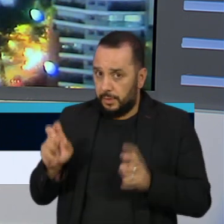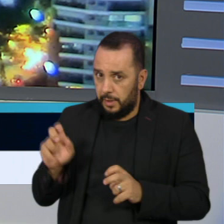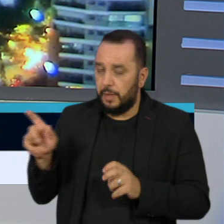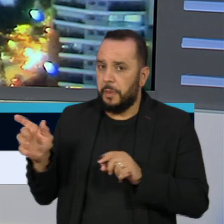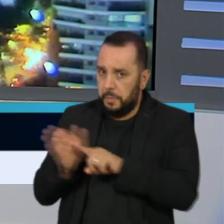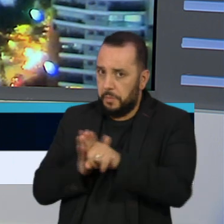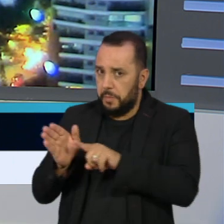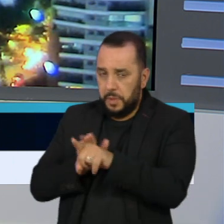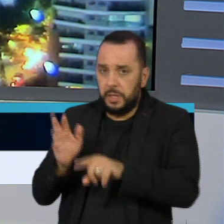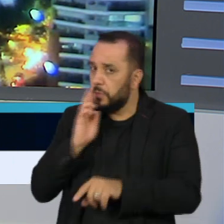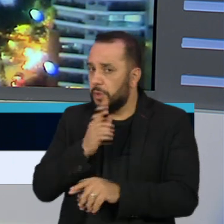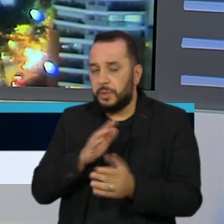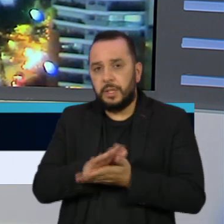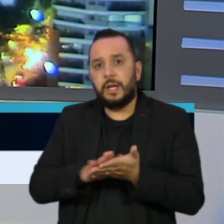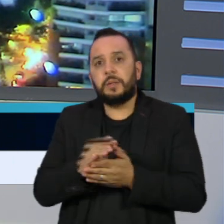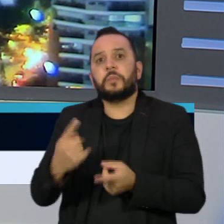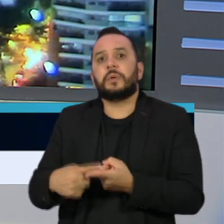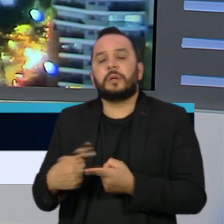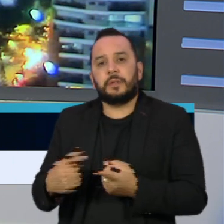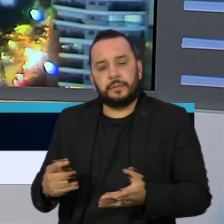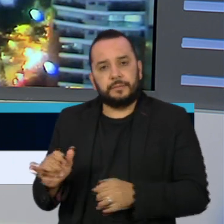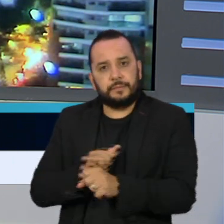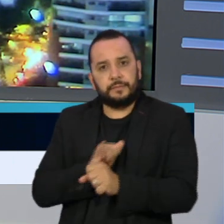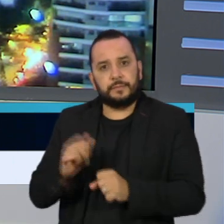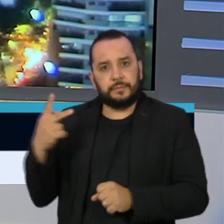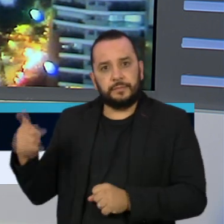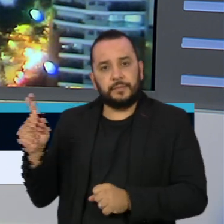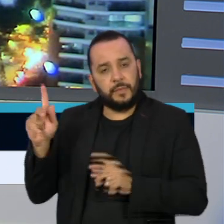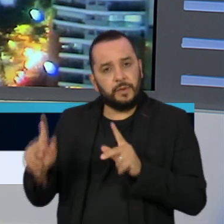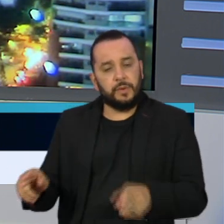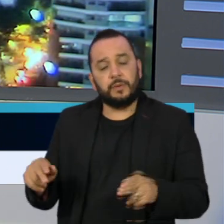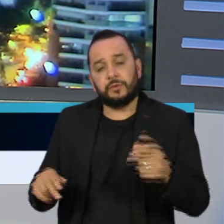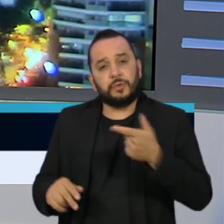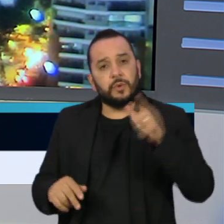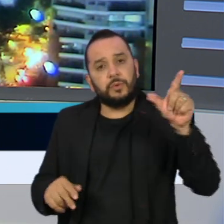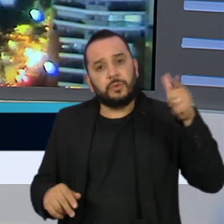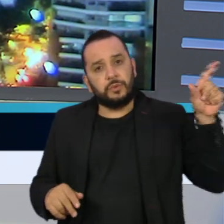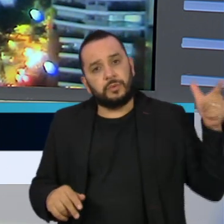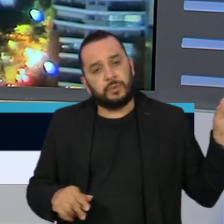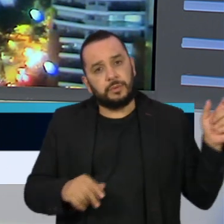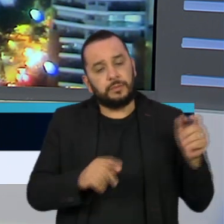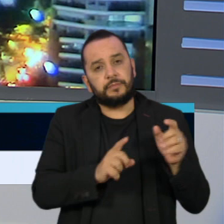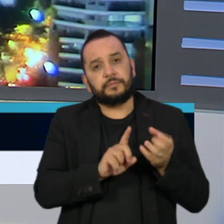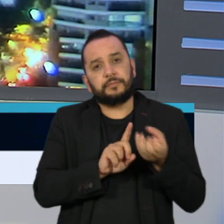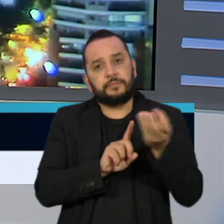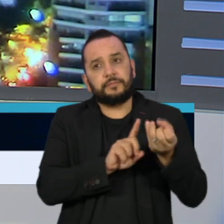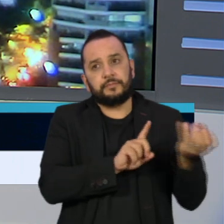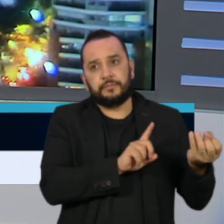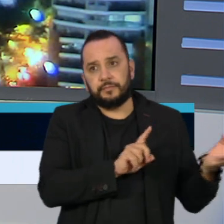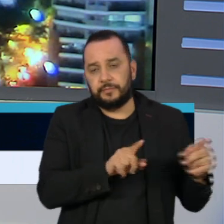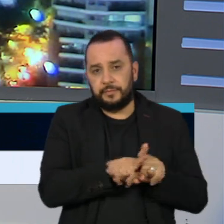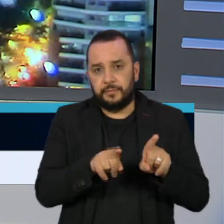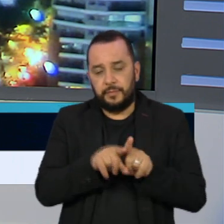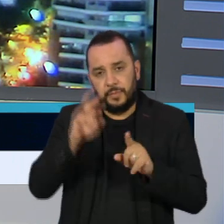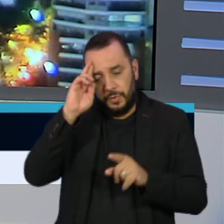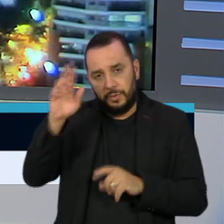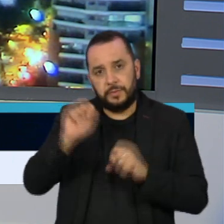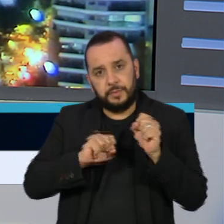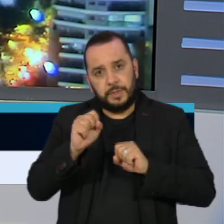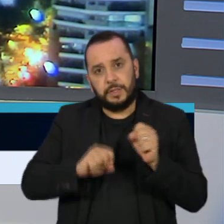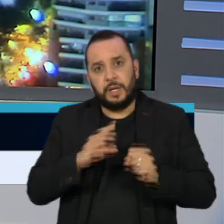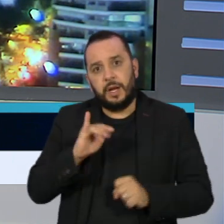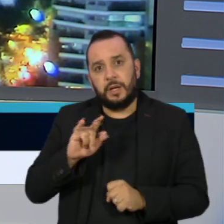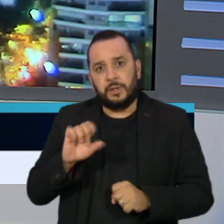em que ela foi questionada a estratégia de Manuela é a mesma usada por outros depoimentos entre eles o empresário